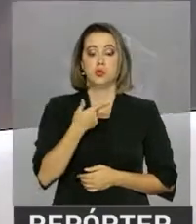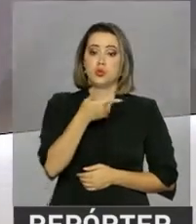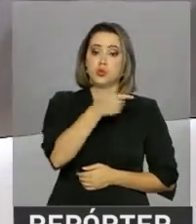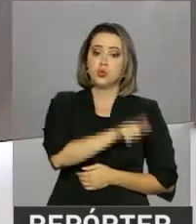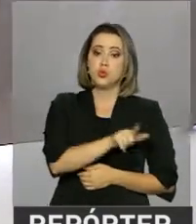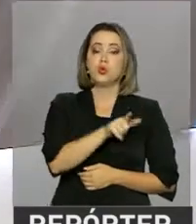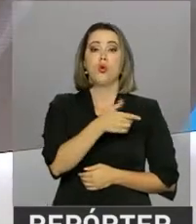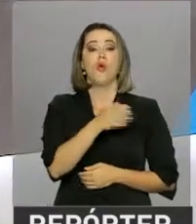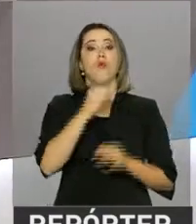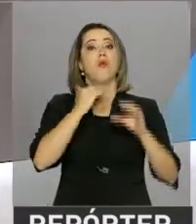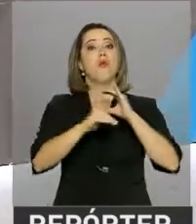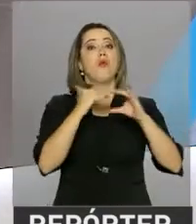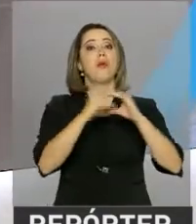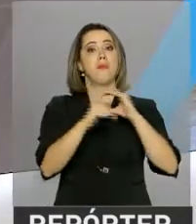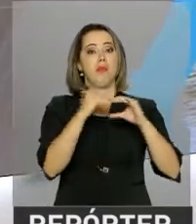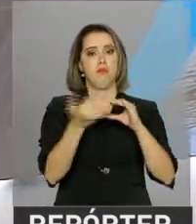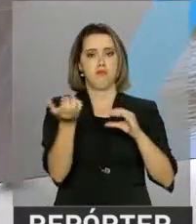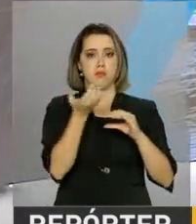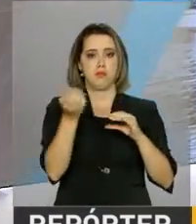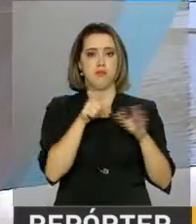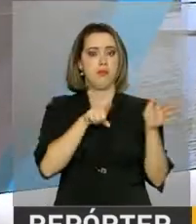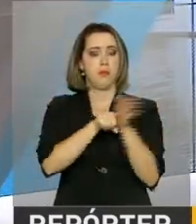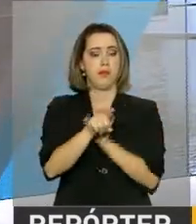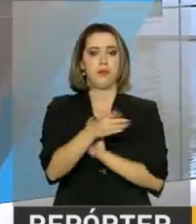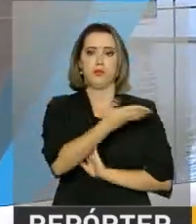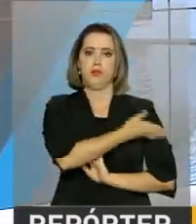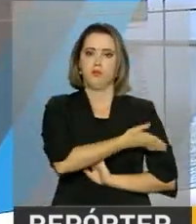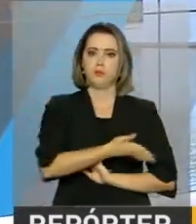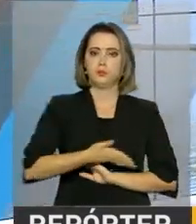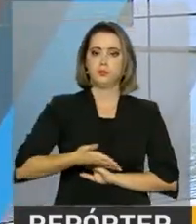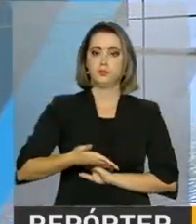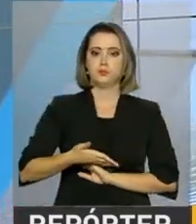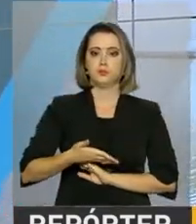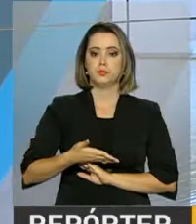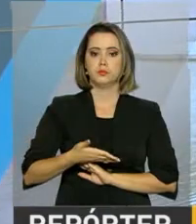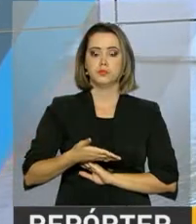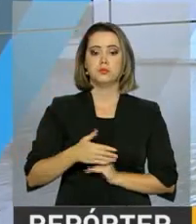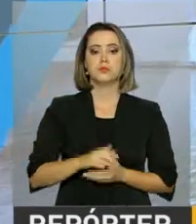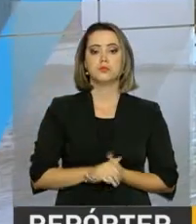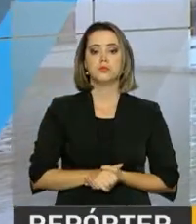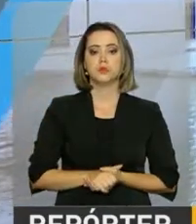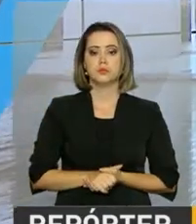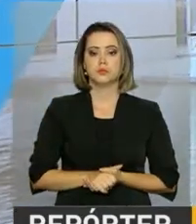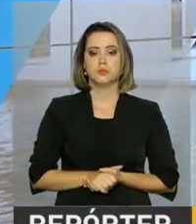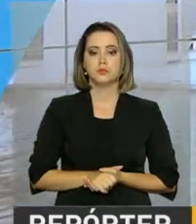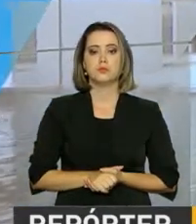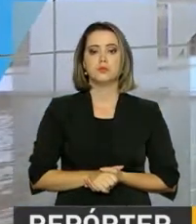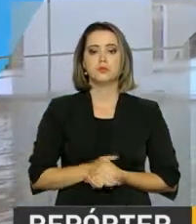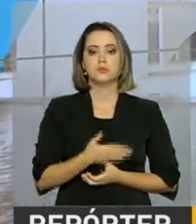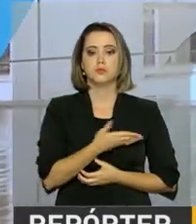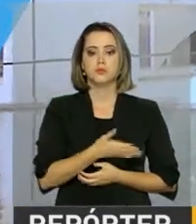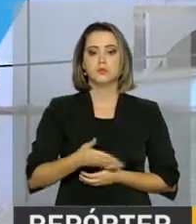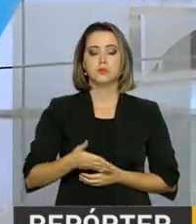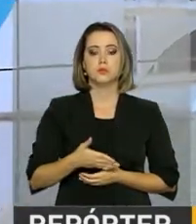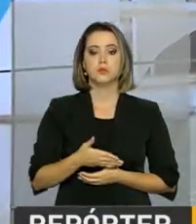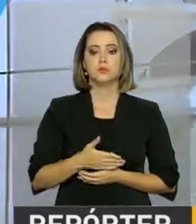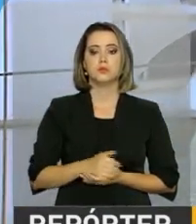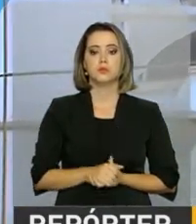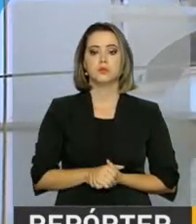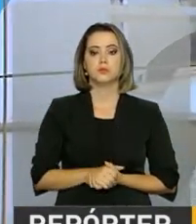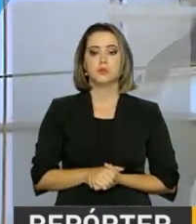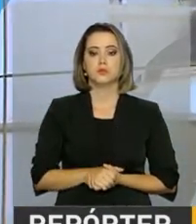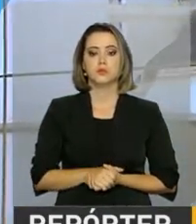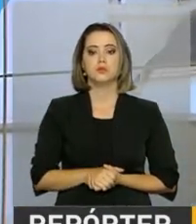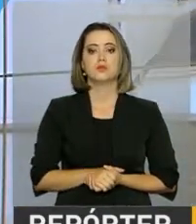participar no nosso próximo boletim pauta é de serviços sem se diria tudo juntos aí na tela a obedecer